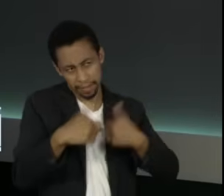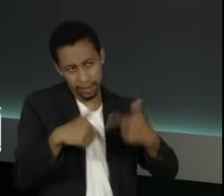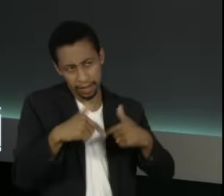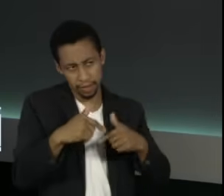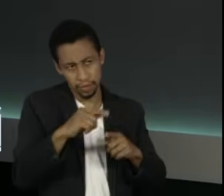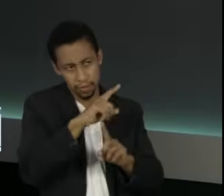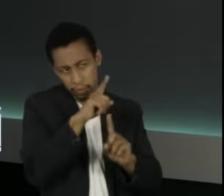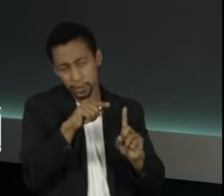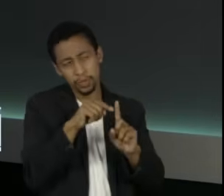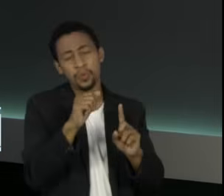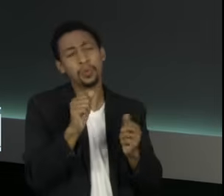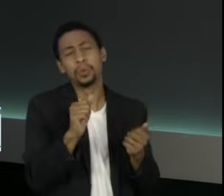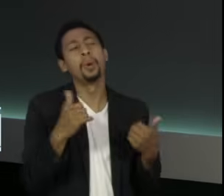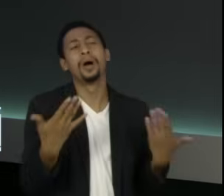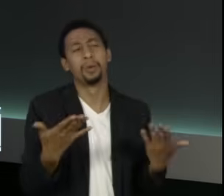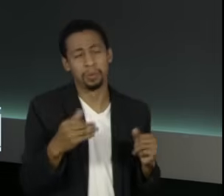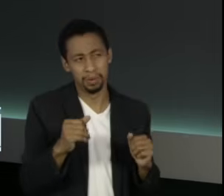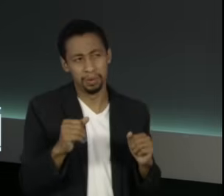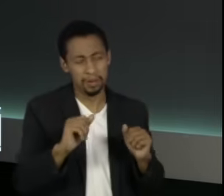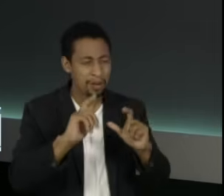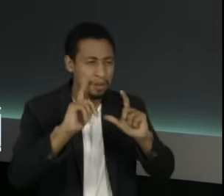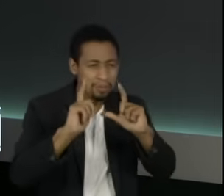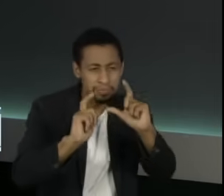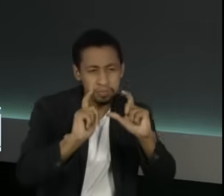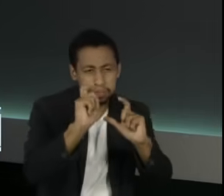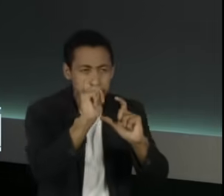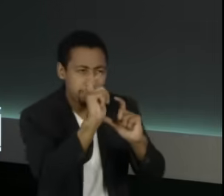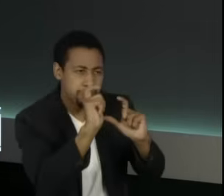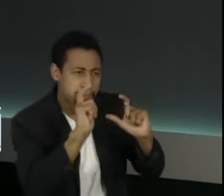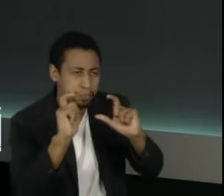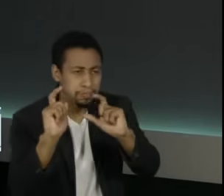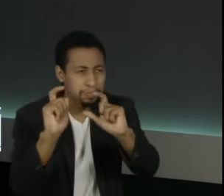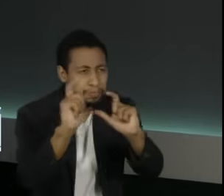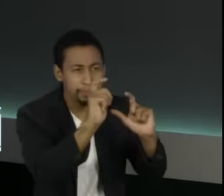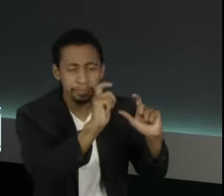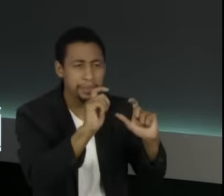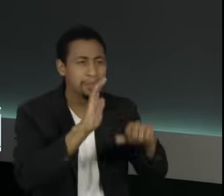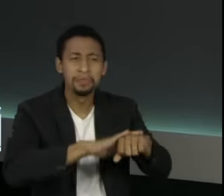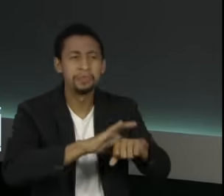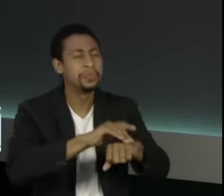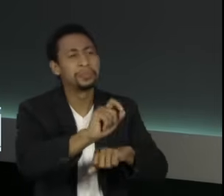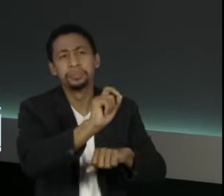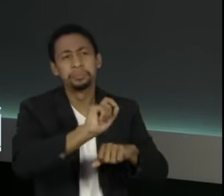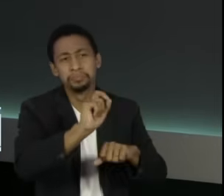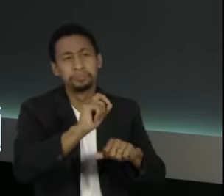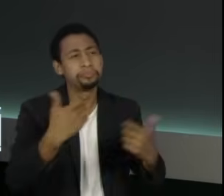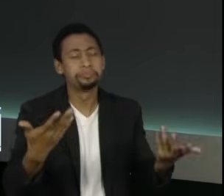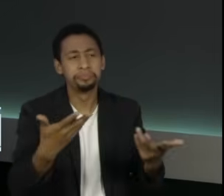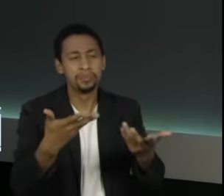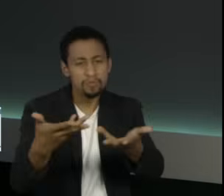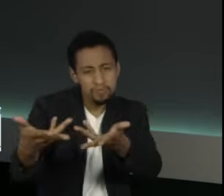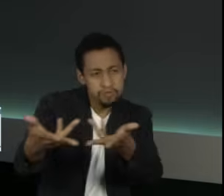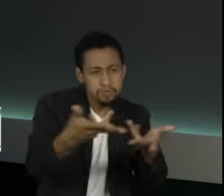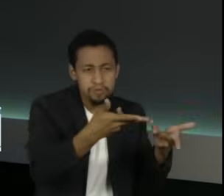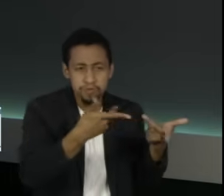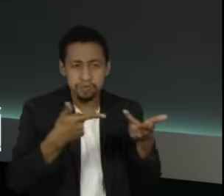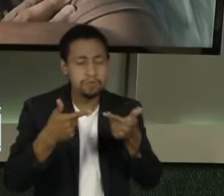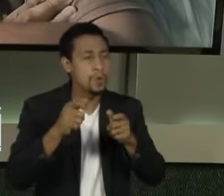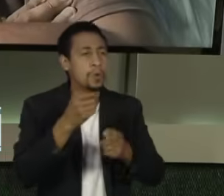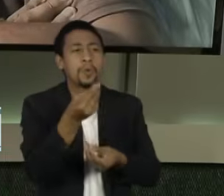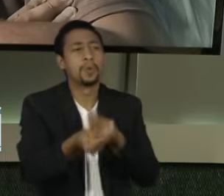a fotografia? O que você pretende atingir, despertar nas pessoas com o seu trabalho de